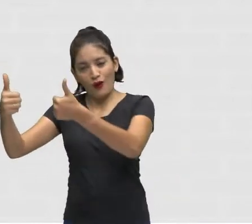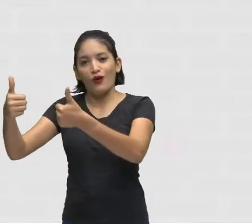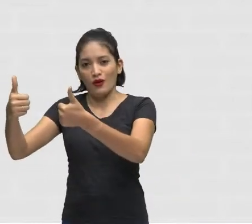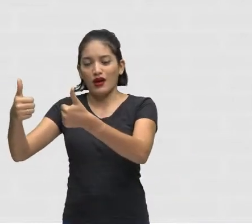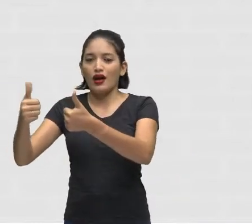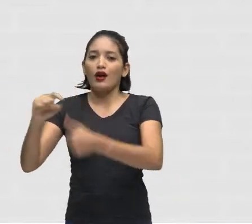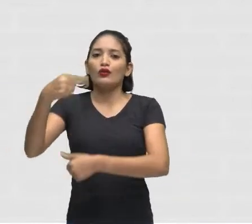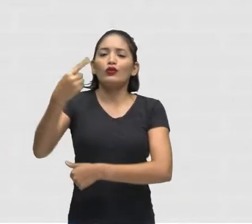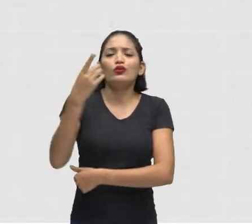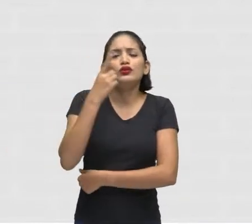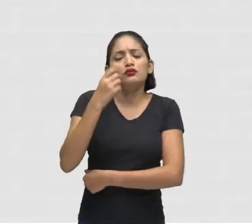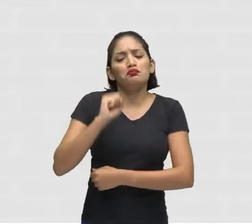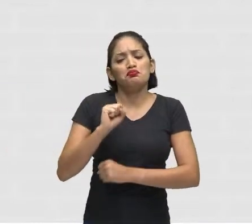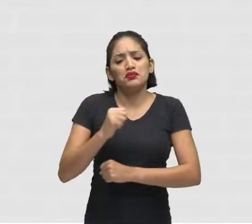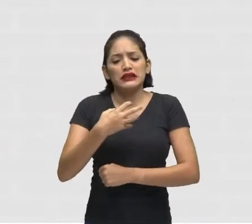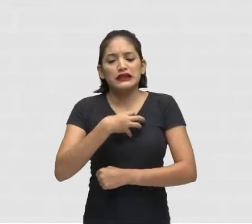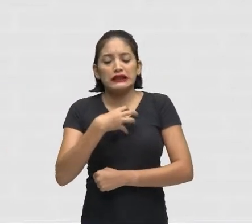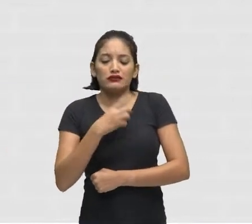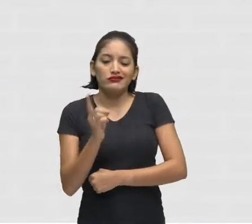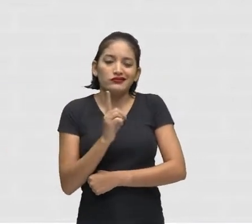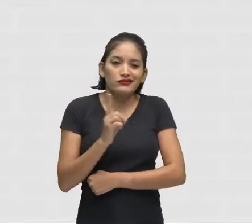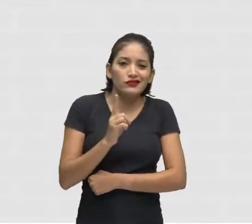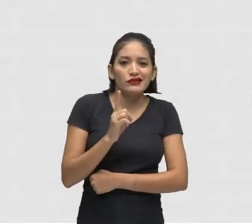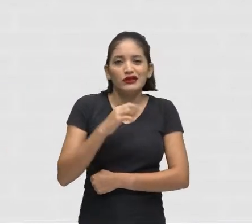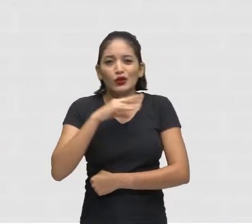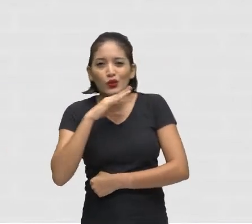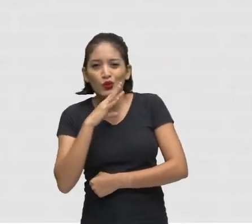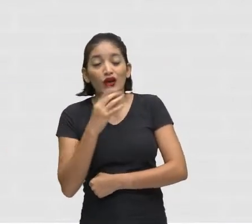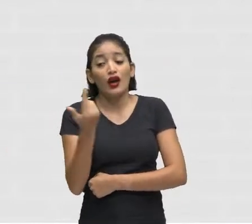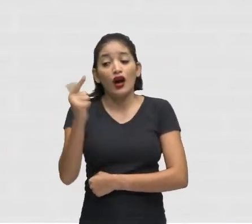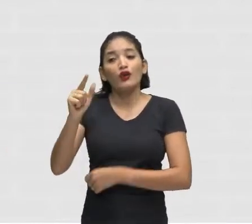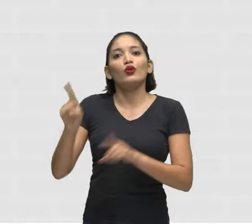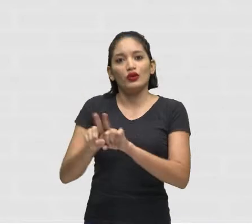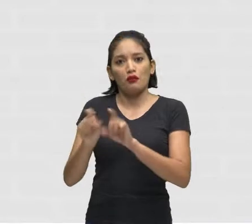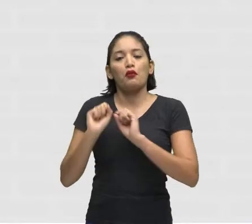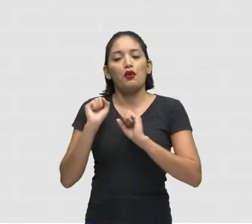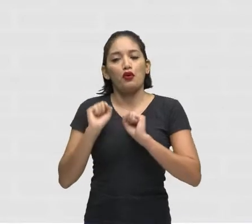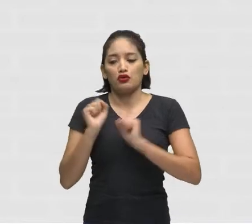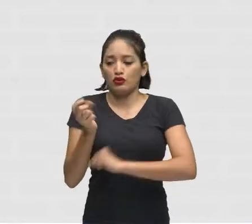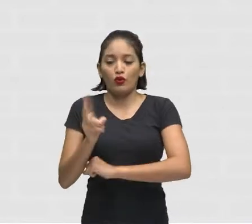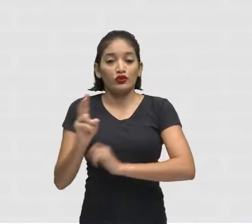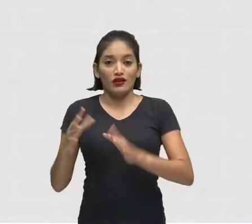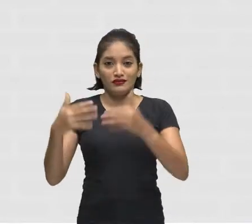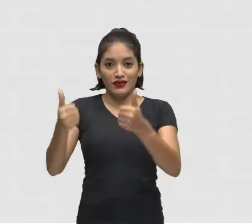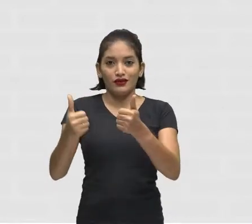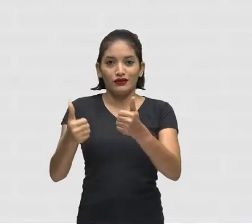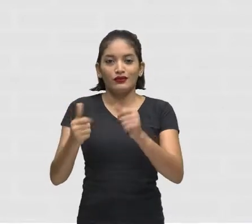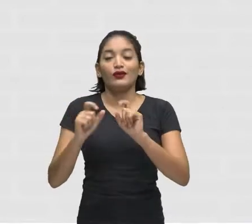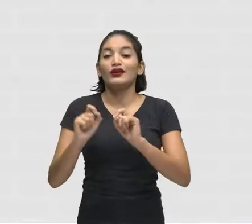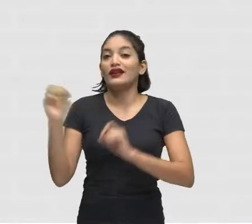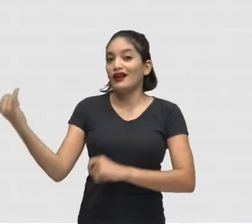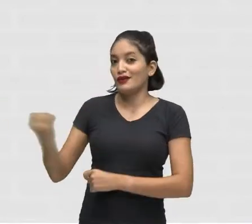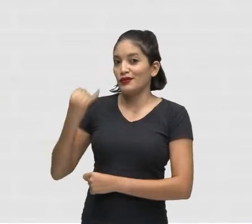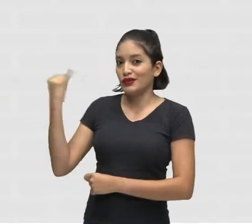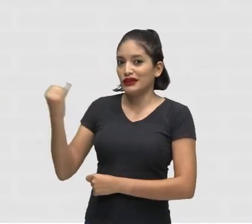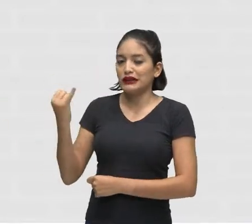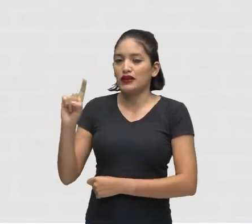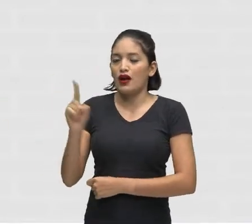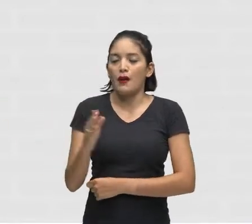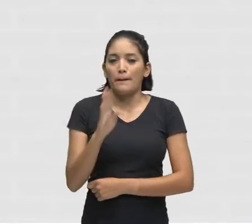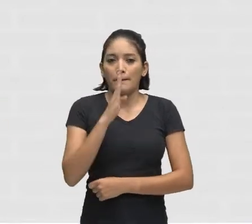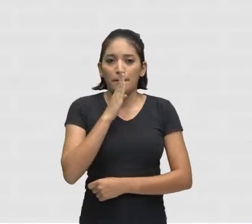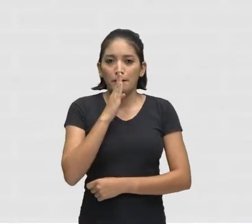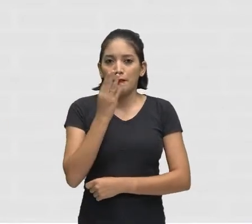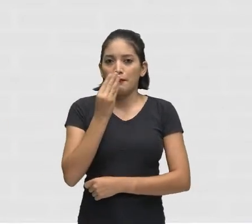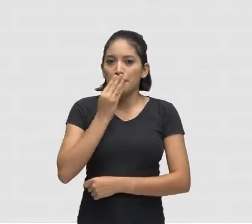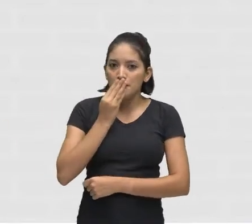posso vivenciar um sentimento de não estar tão bem, mas no outro dia eu posso estar melhor de novo. O importante é que a gente não se cale.